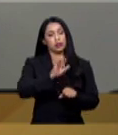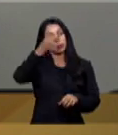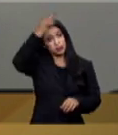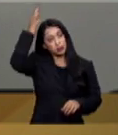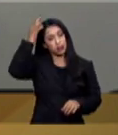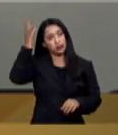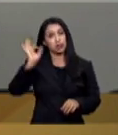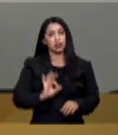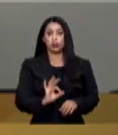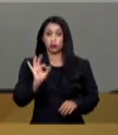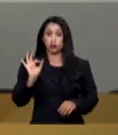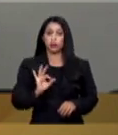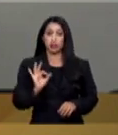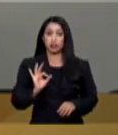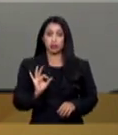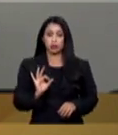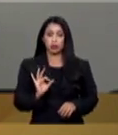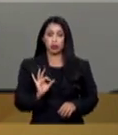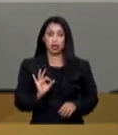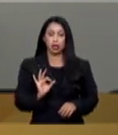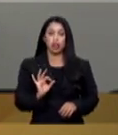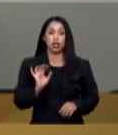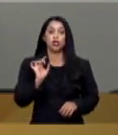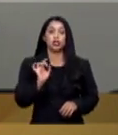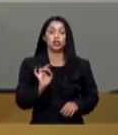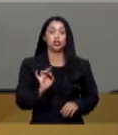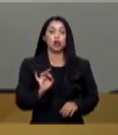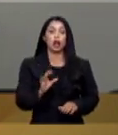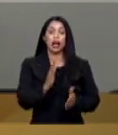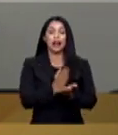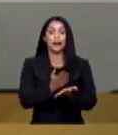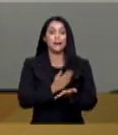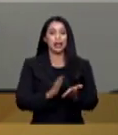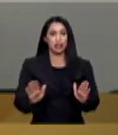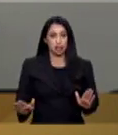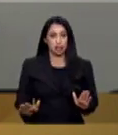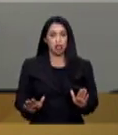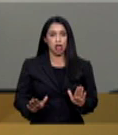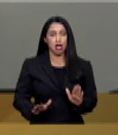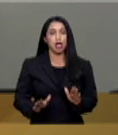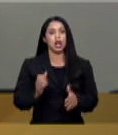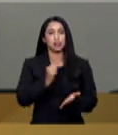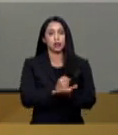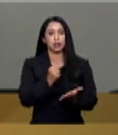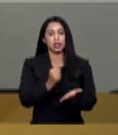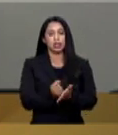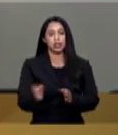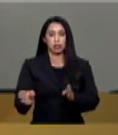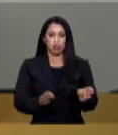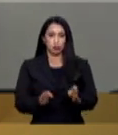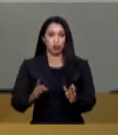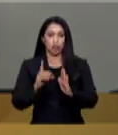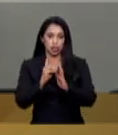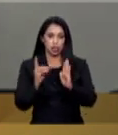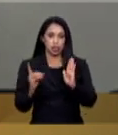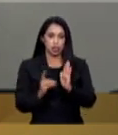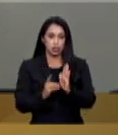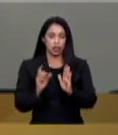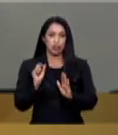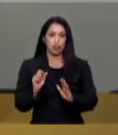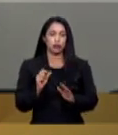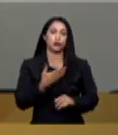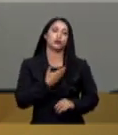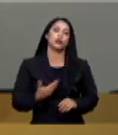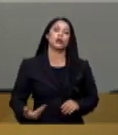os percentuais. Só seriam extintas as contratações temporárias, ou só serão, nos termos deste decreto